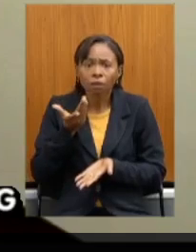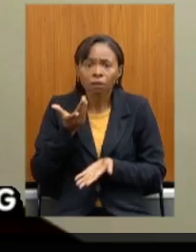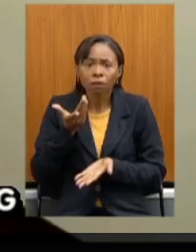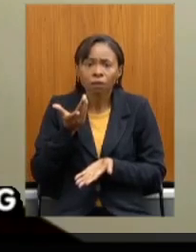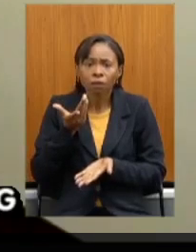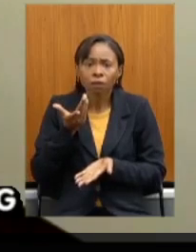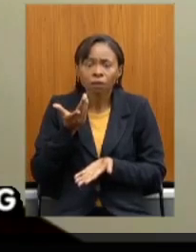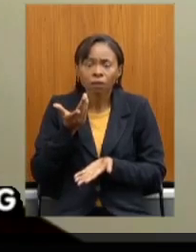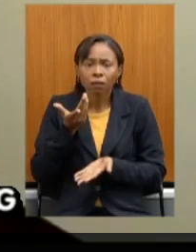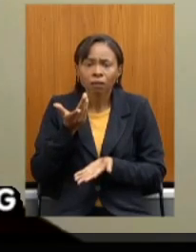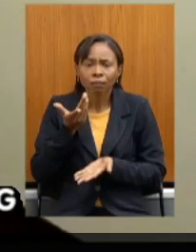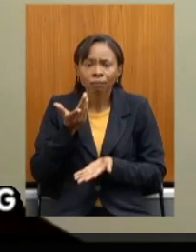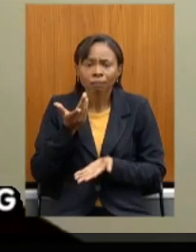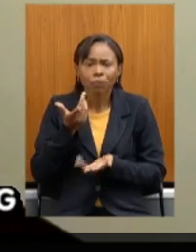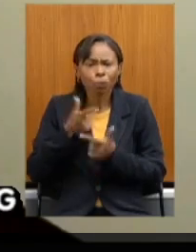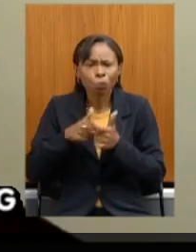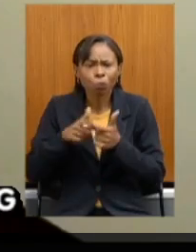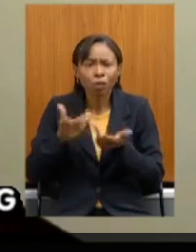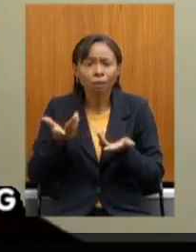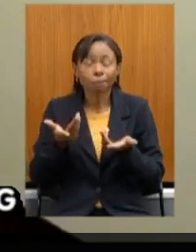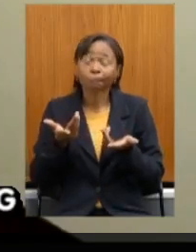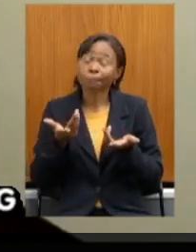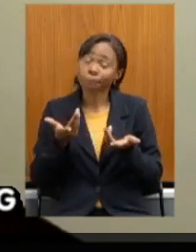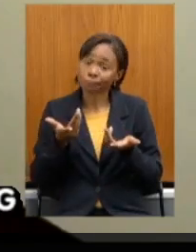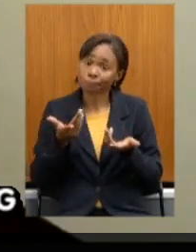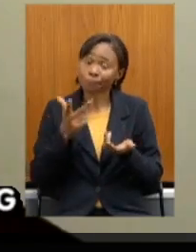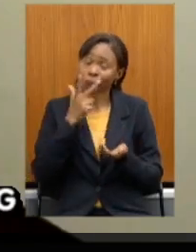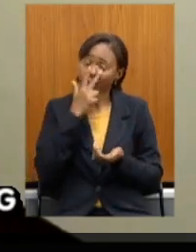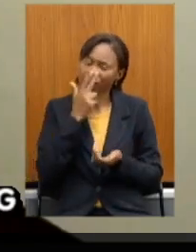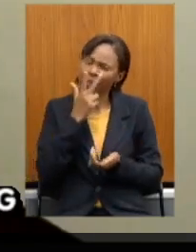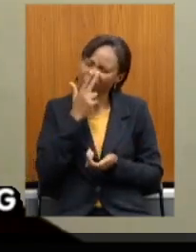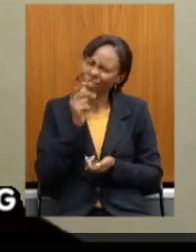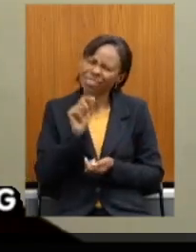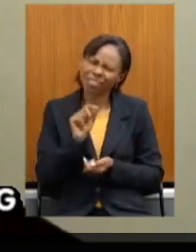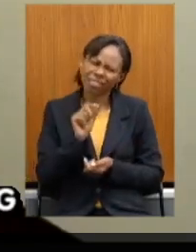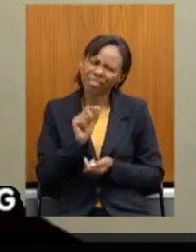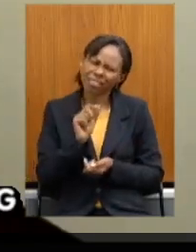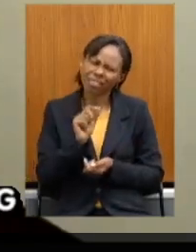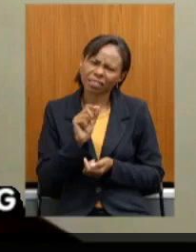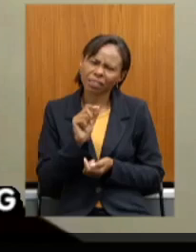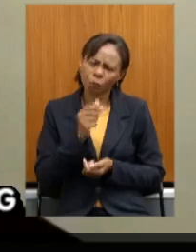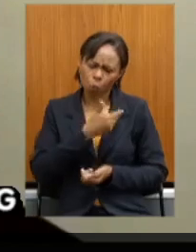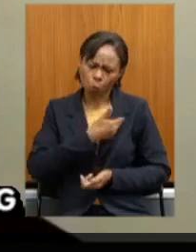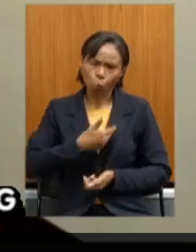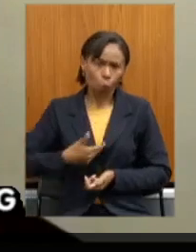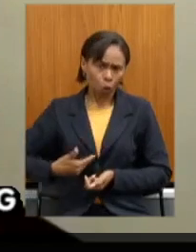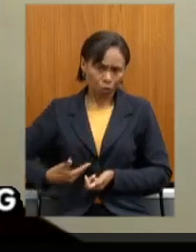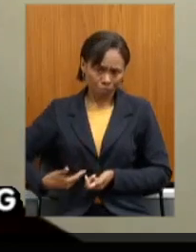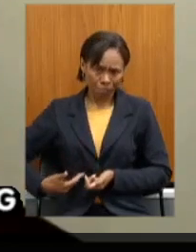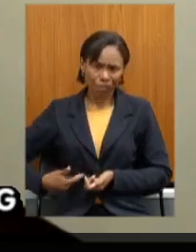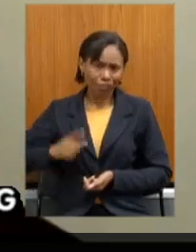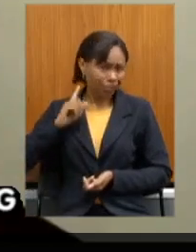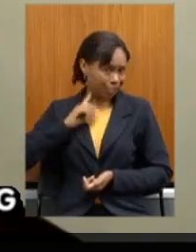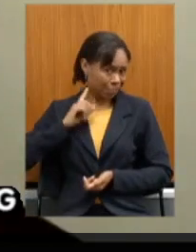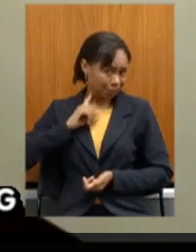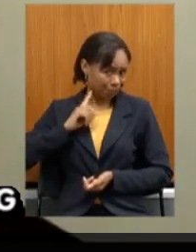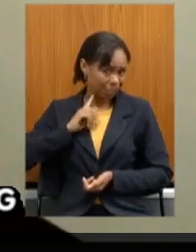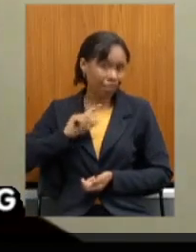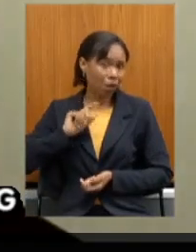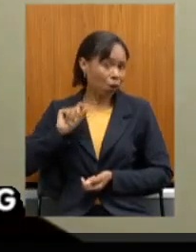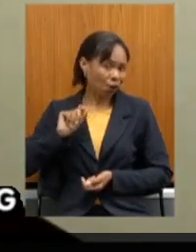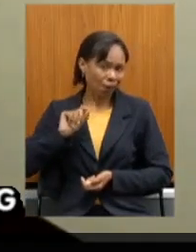Tenho a impressão, senhores, que o governo de Minas assimilou a tática do vamos passar a